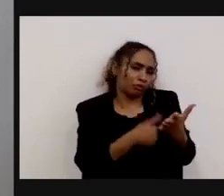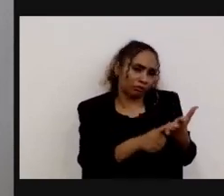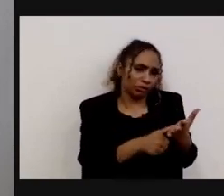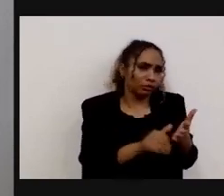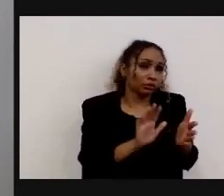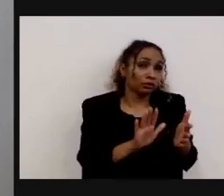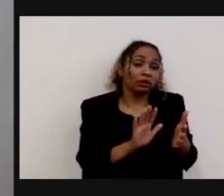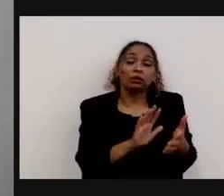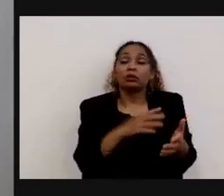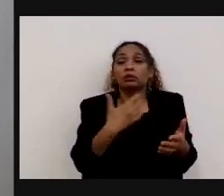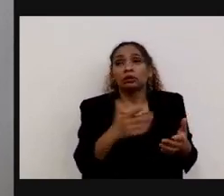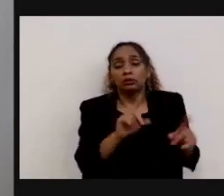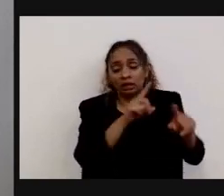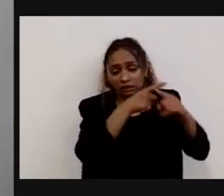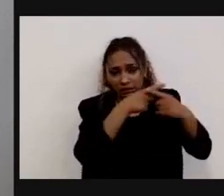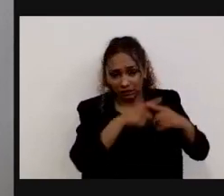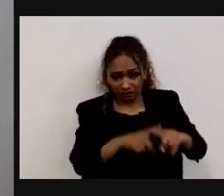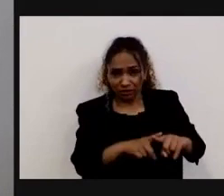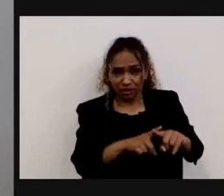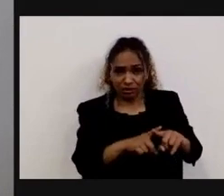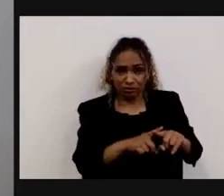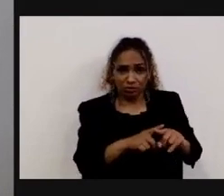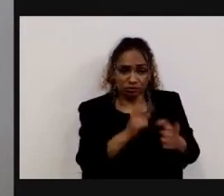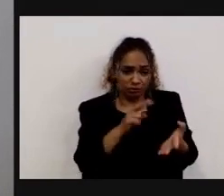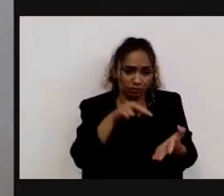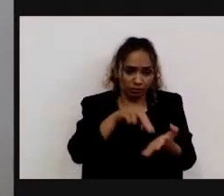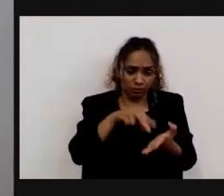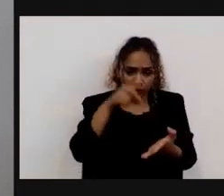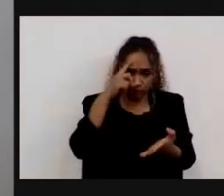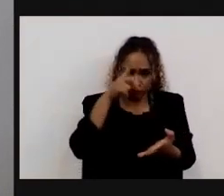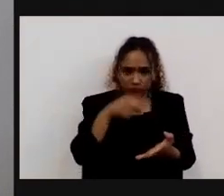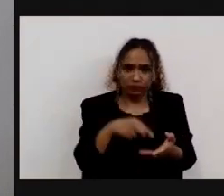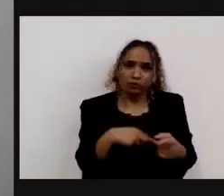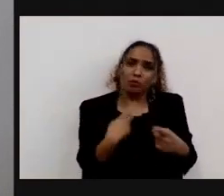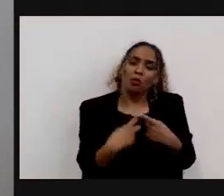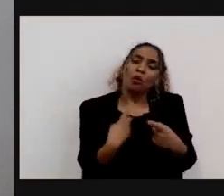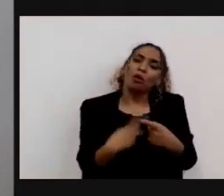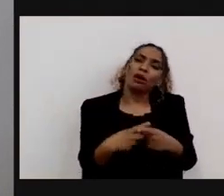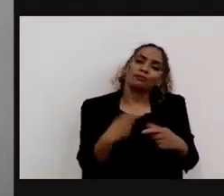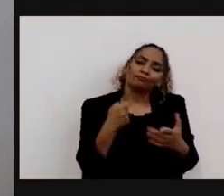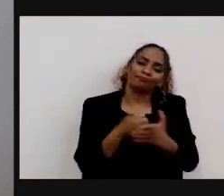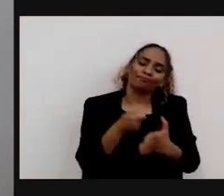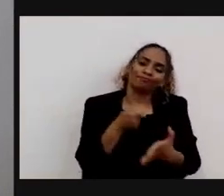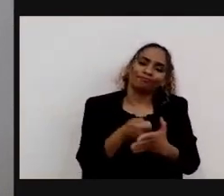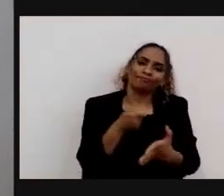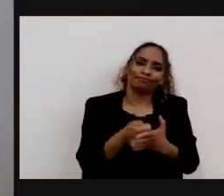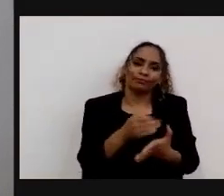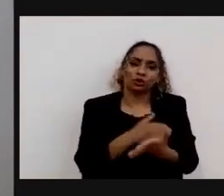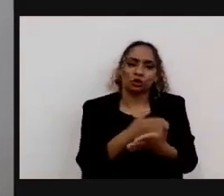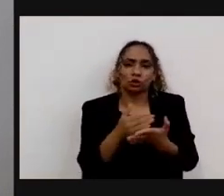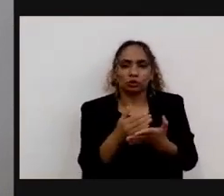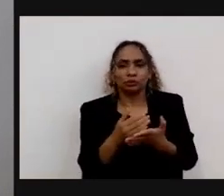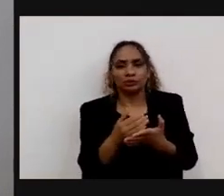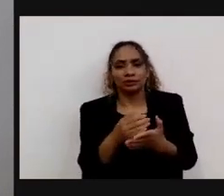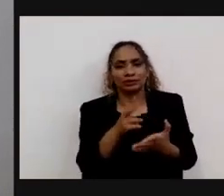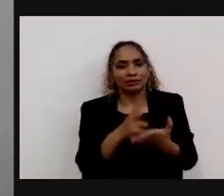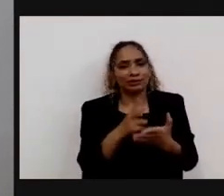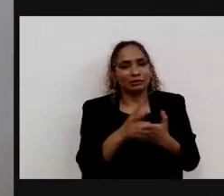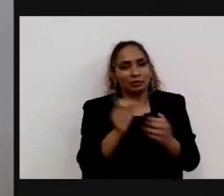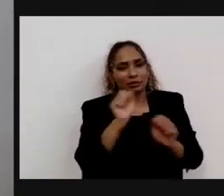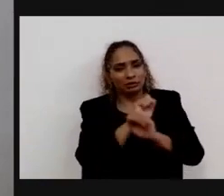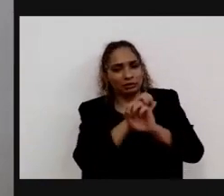desafiador para quem está nas posições de chefia eu acho que vai exigir quando a gente começar a dar cada vez mais